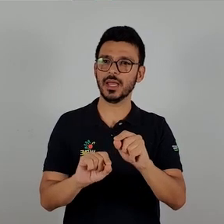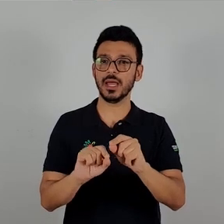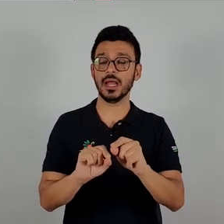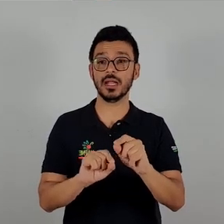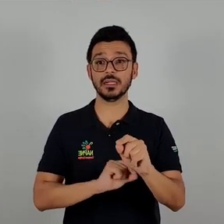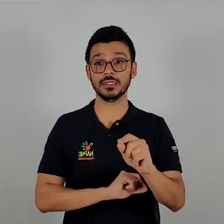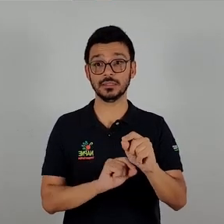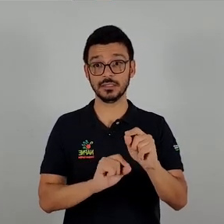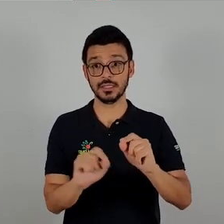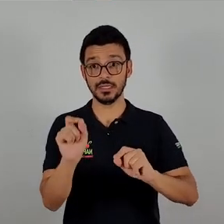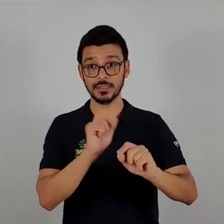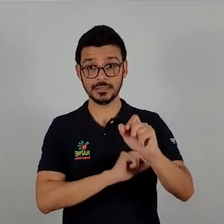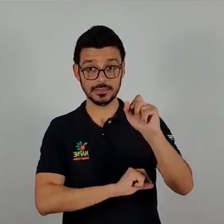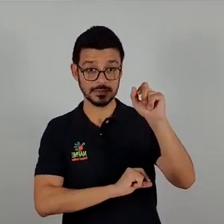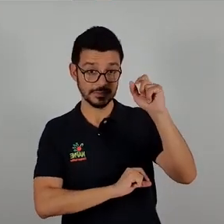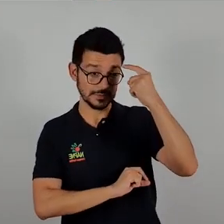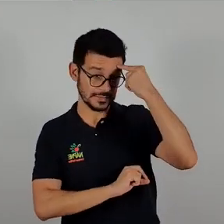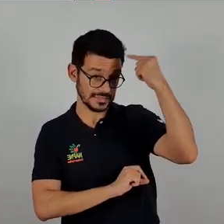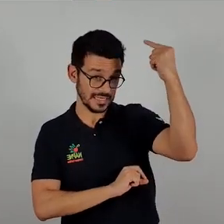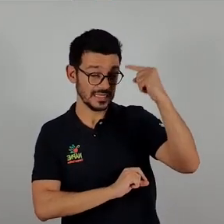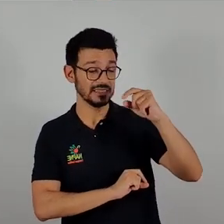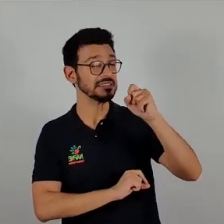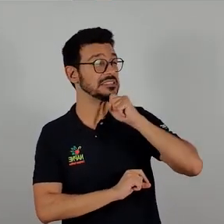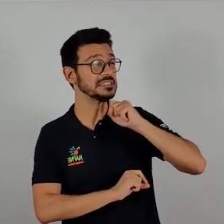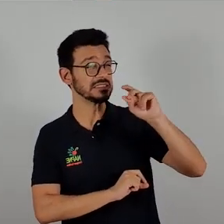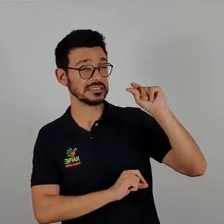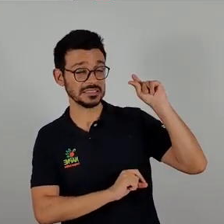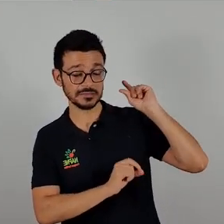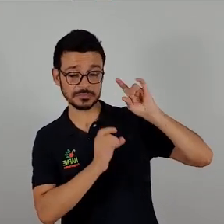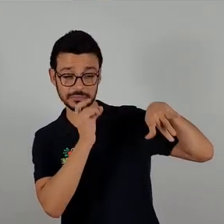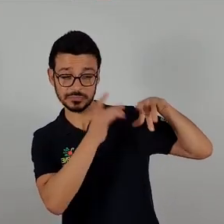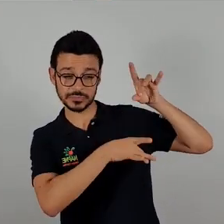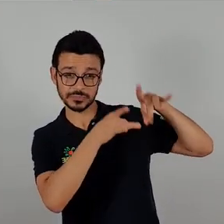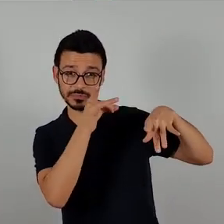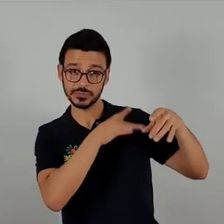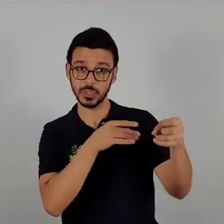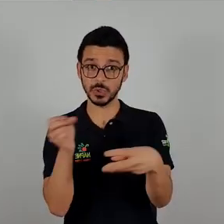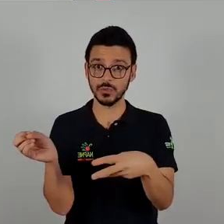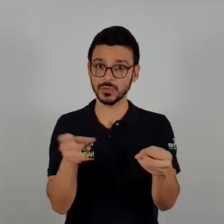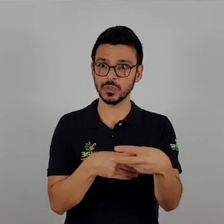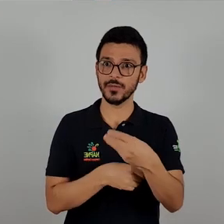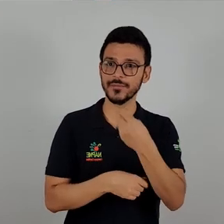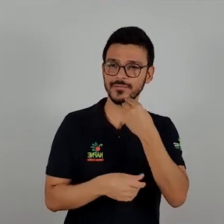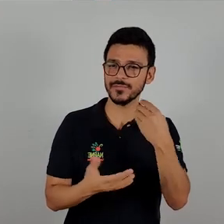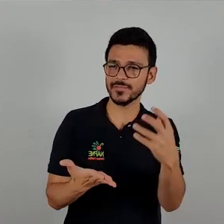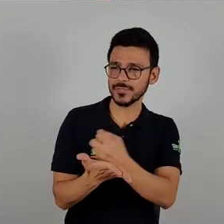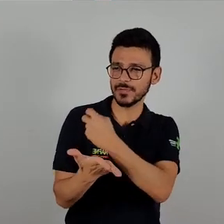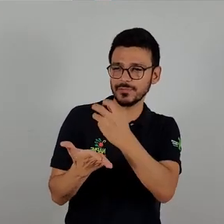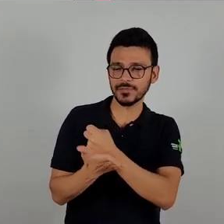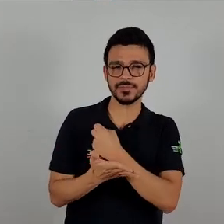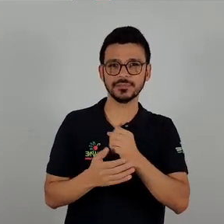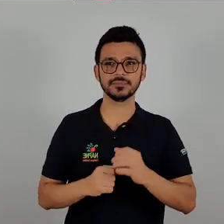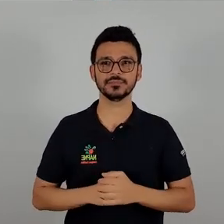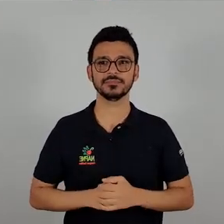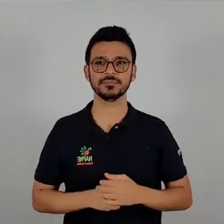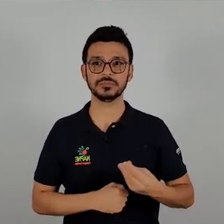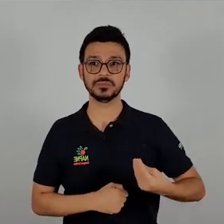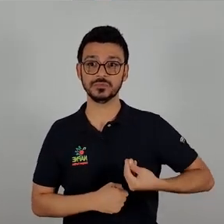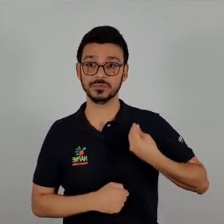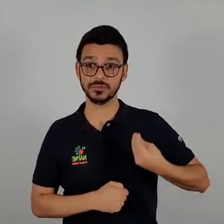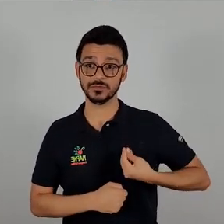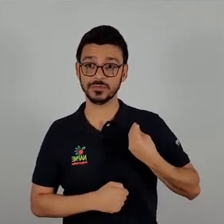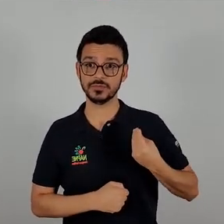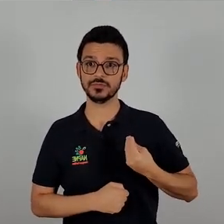sempre. Nunca ande pelo já caminho traçado, porque ele só conduz até aquele aonde já foram os